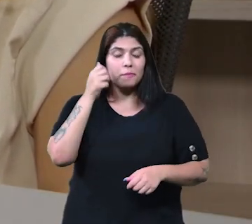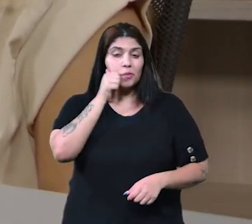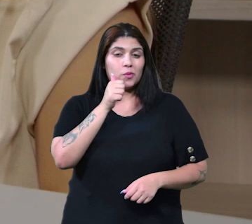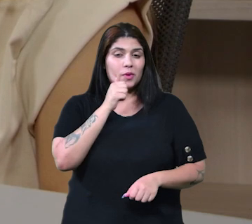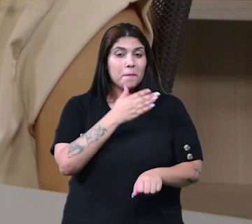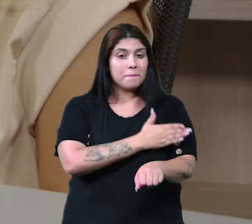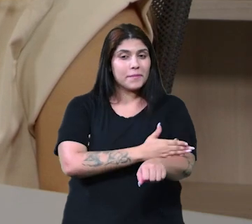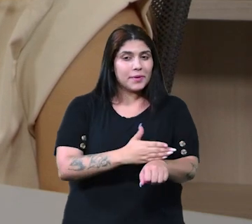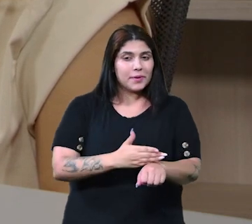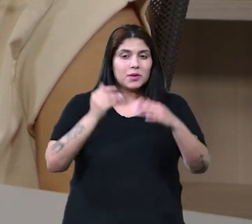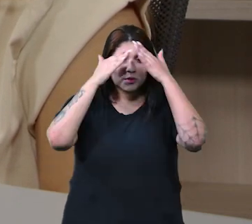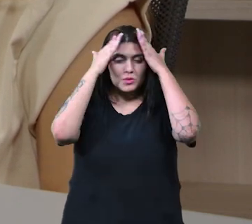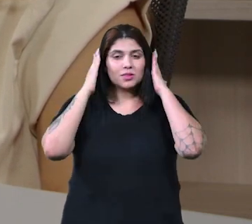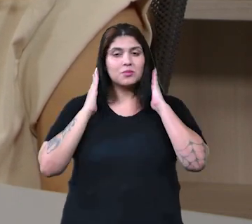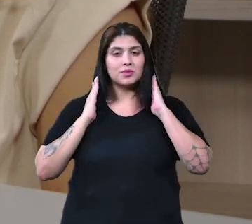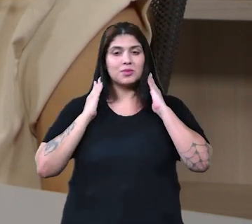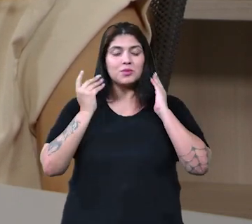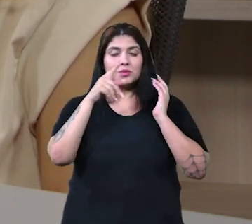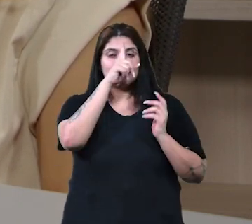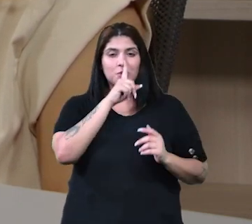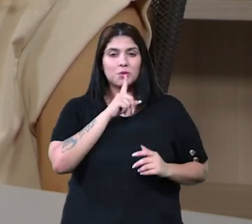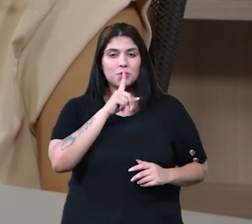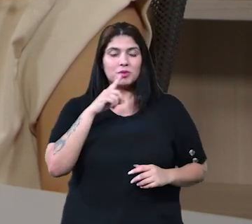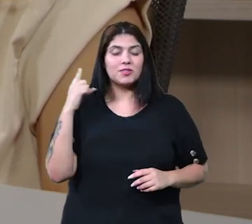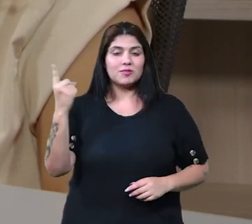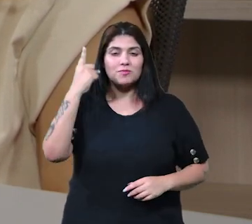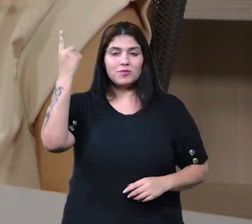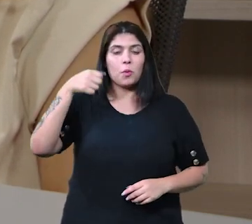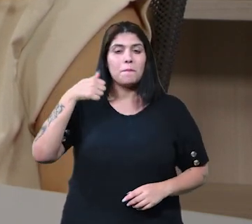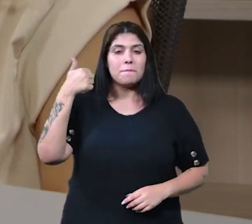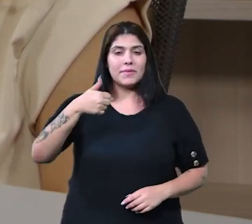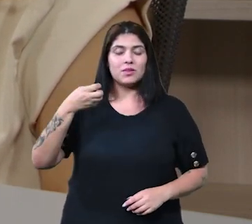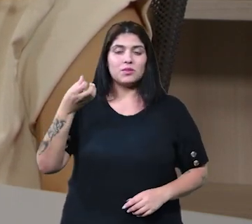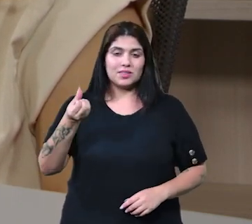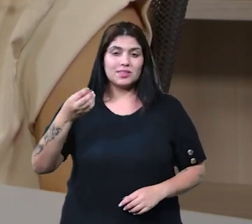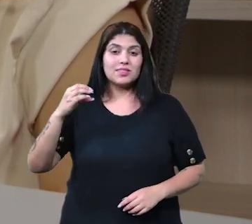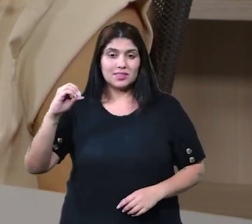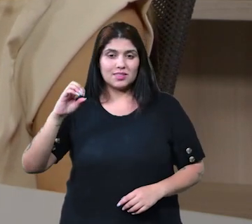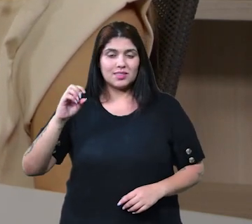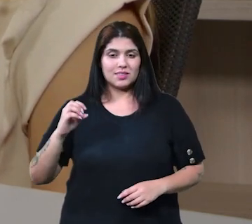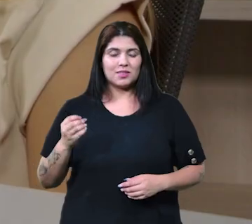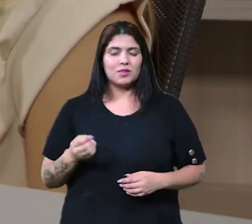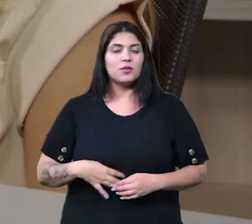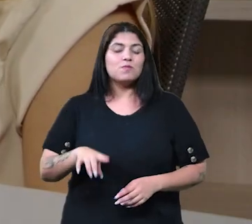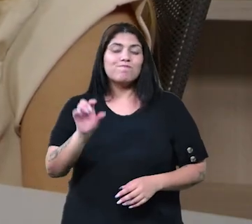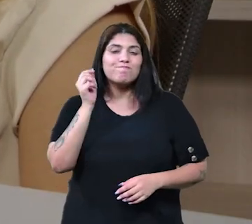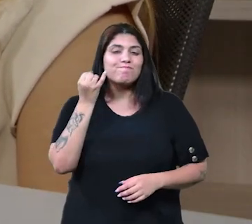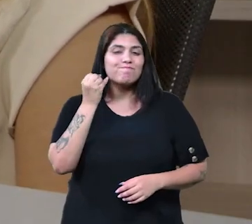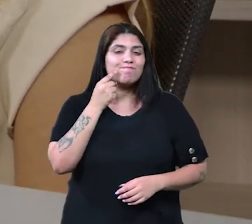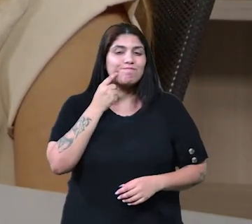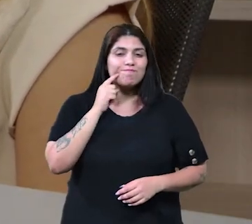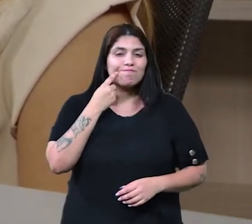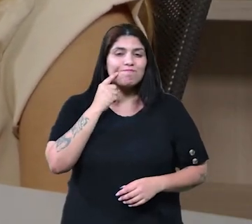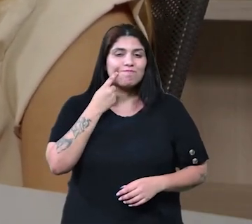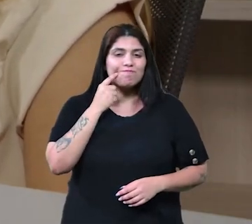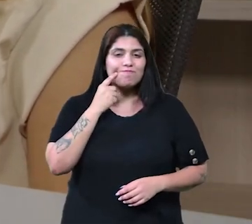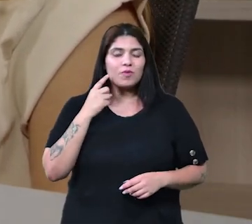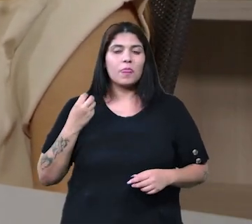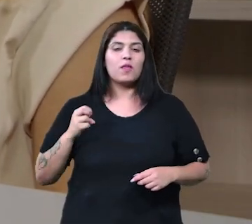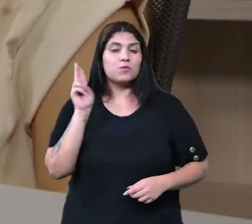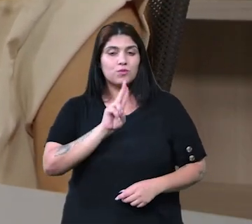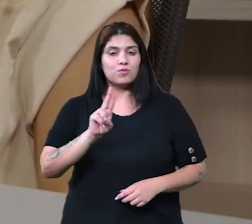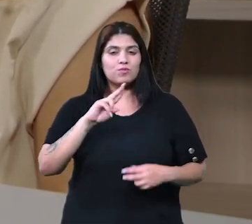loiros, tenho 1,60 m de altura, tenho um sinal na bochecha, estou vestindo uma